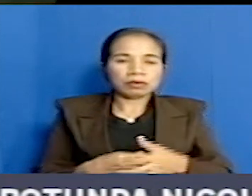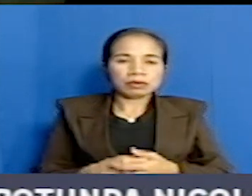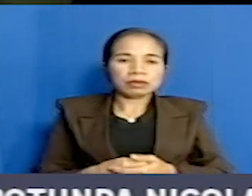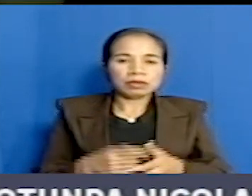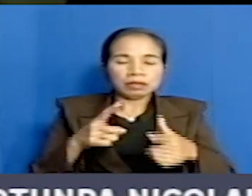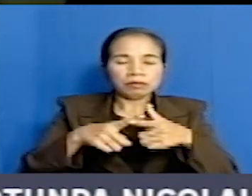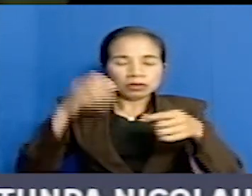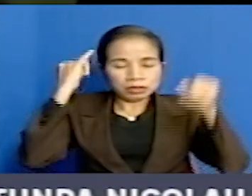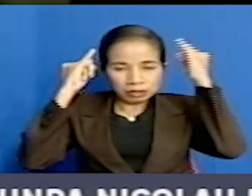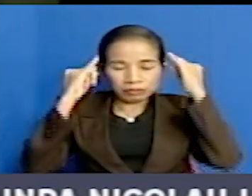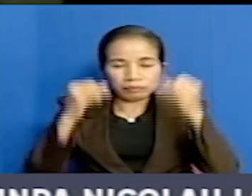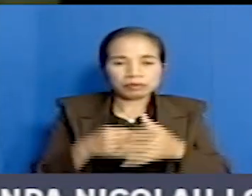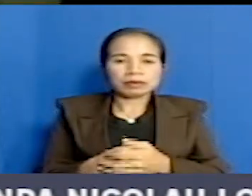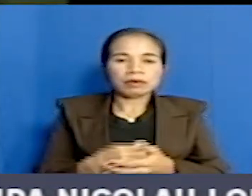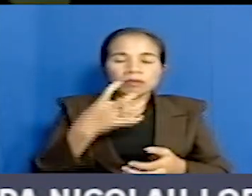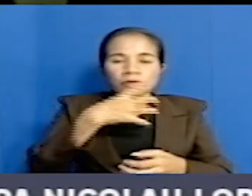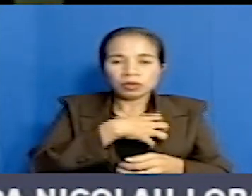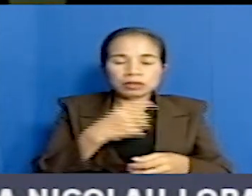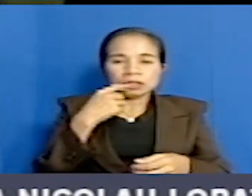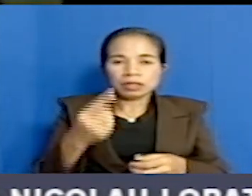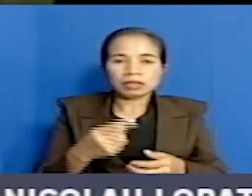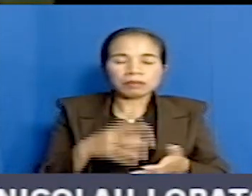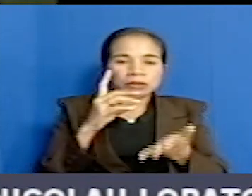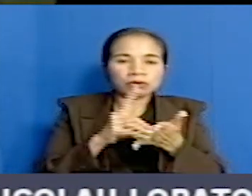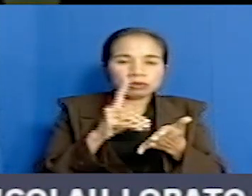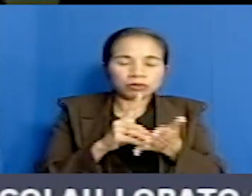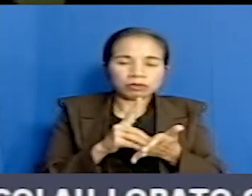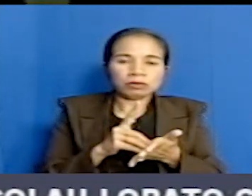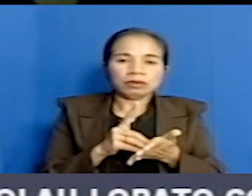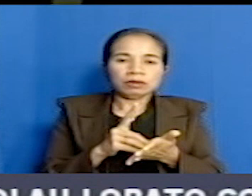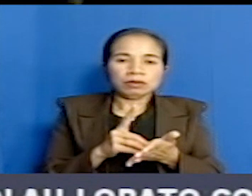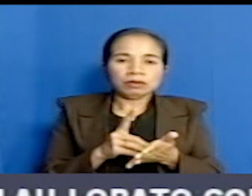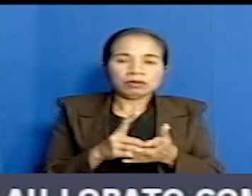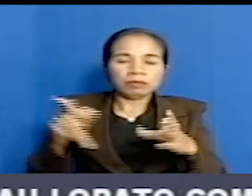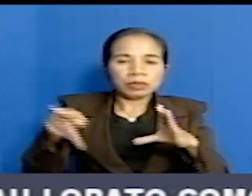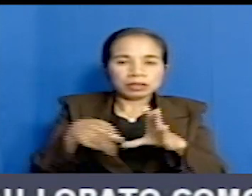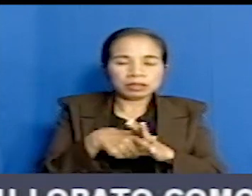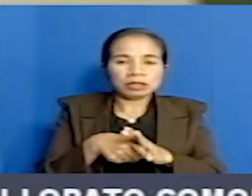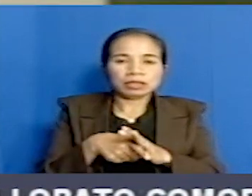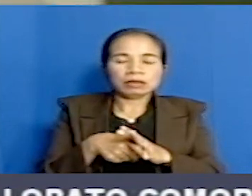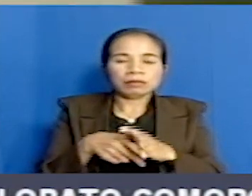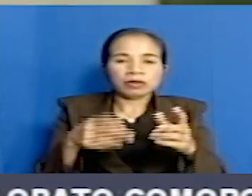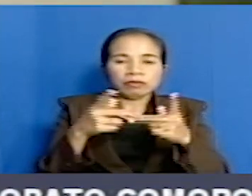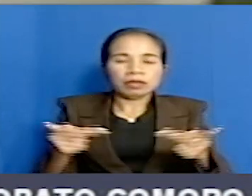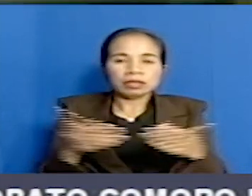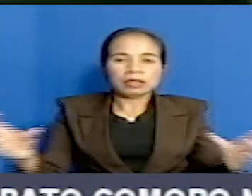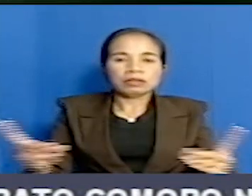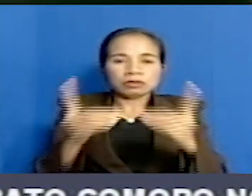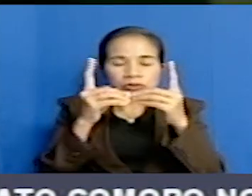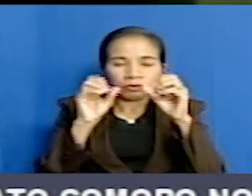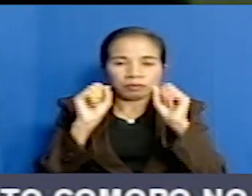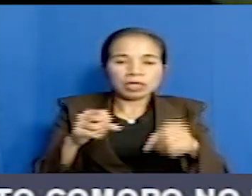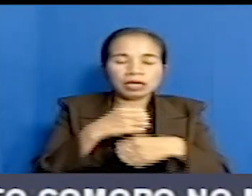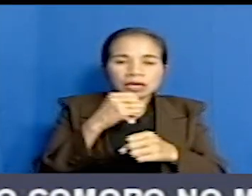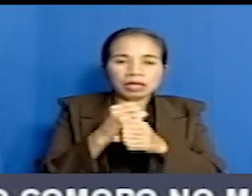Depois sim informação parte forense informa que era ba doutor patologia, ore acompanha ba ia local acontecimento, nune